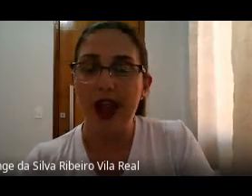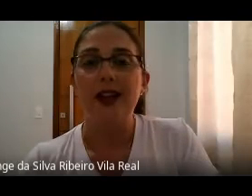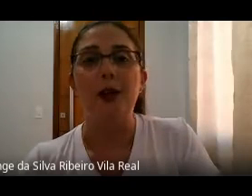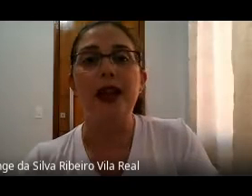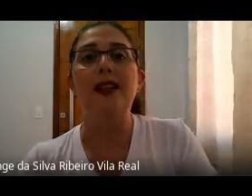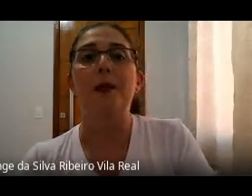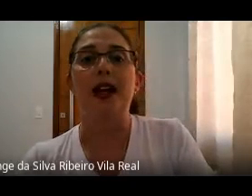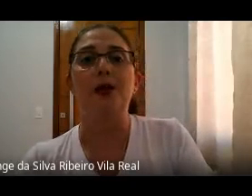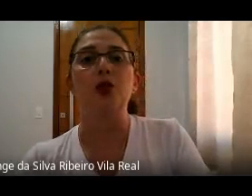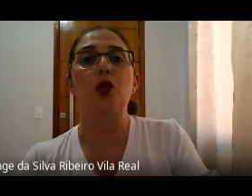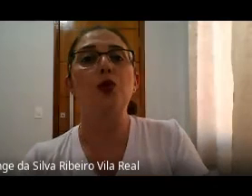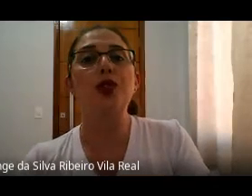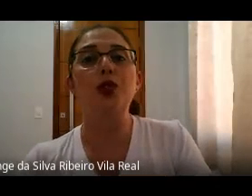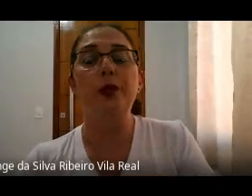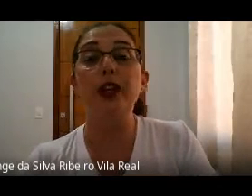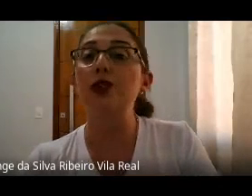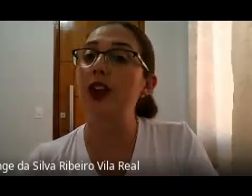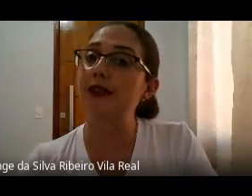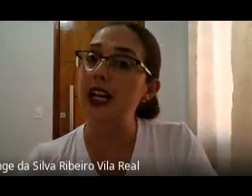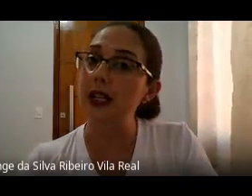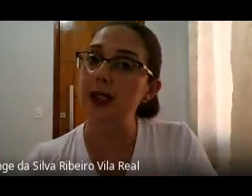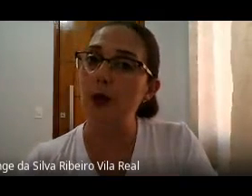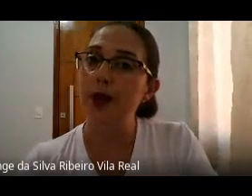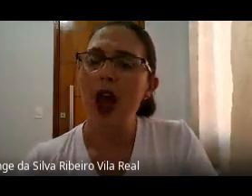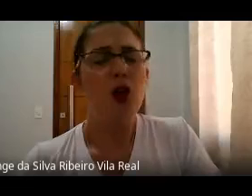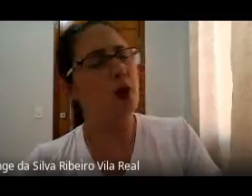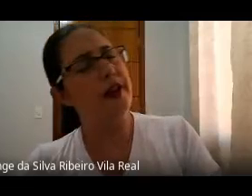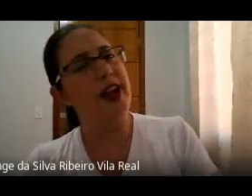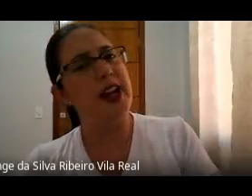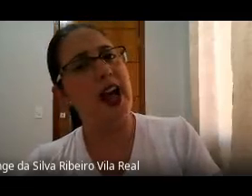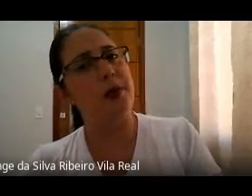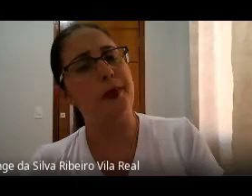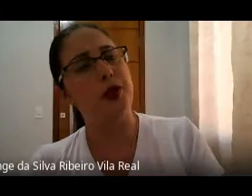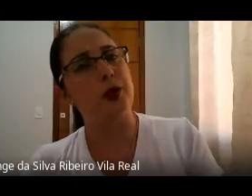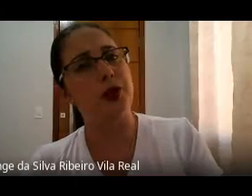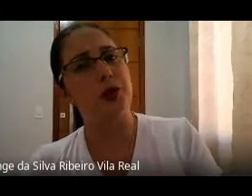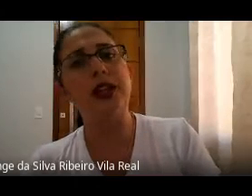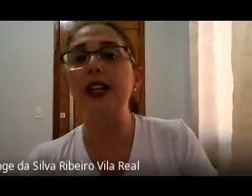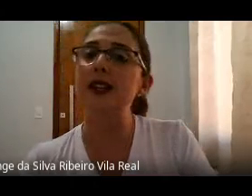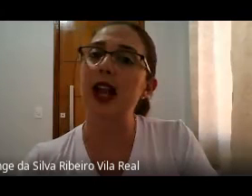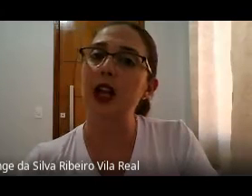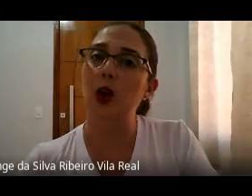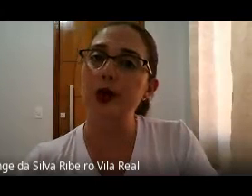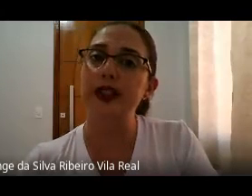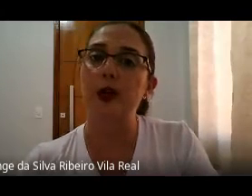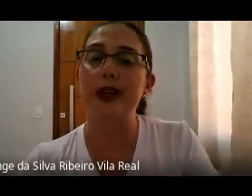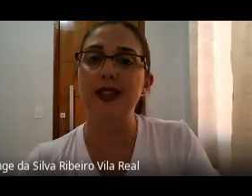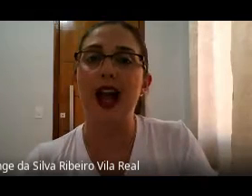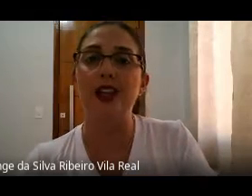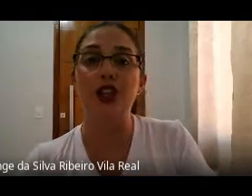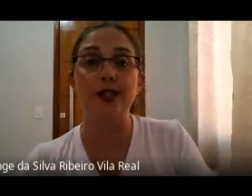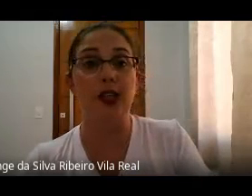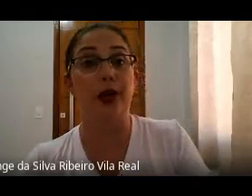fácil. Também trabalhamos com os instrumentos de avaliação. Como avaliar uma pessoa surda que está inclusa